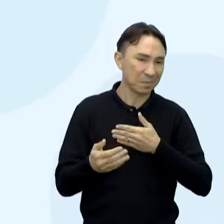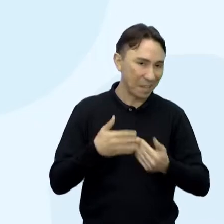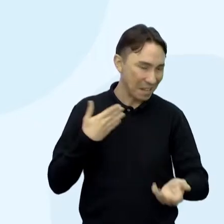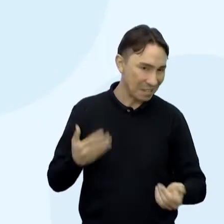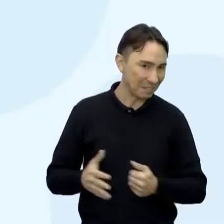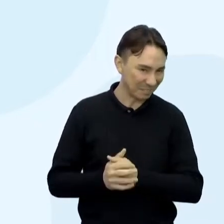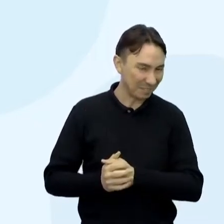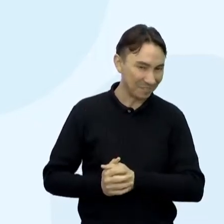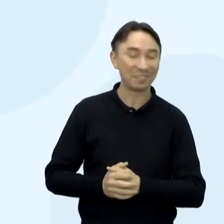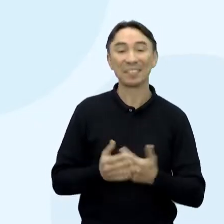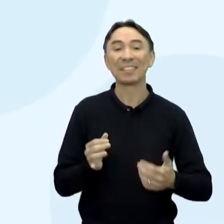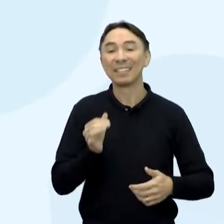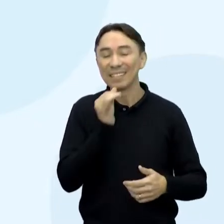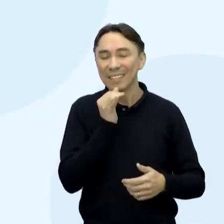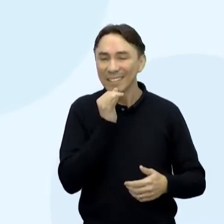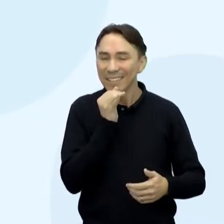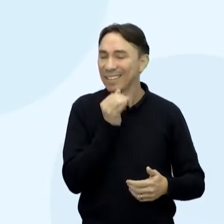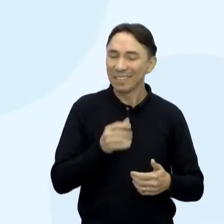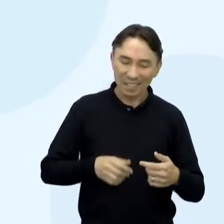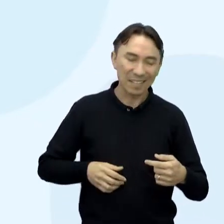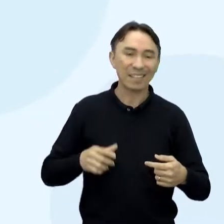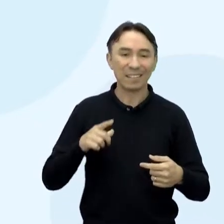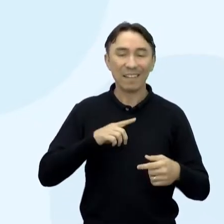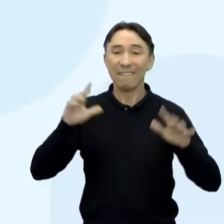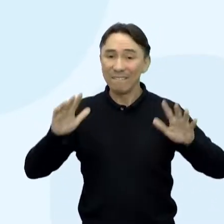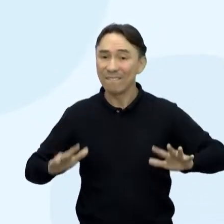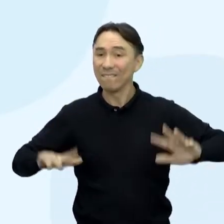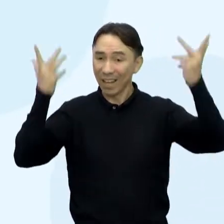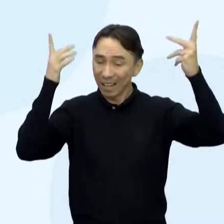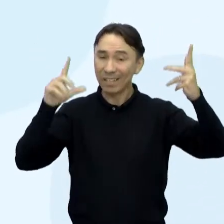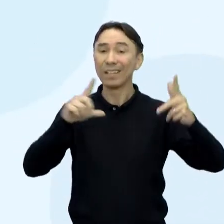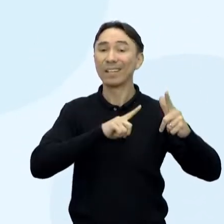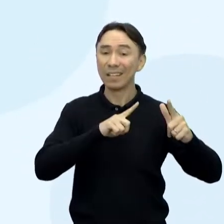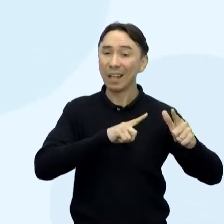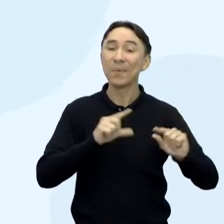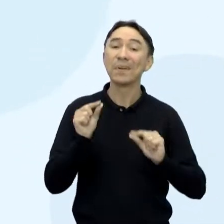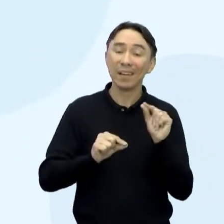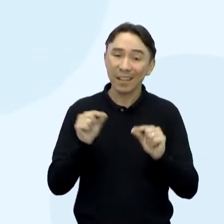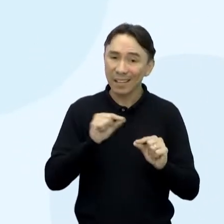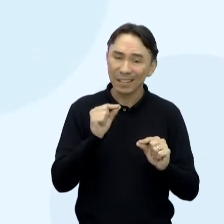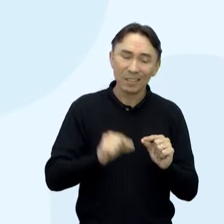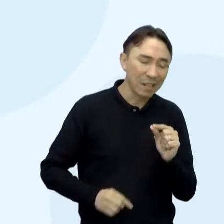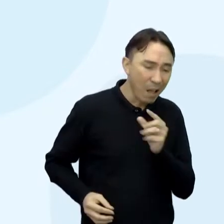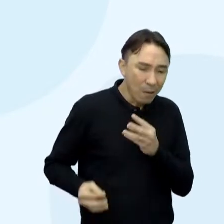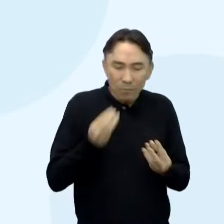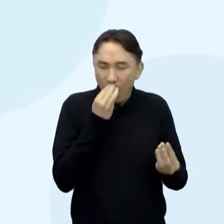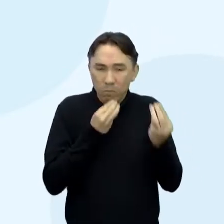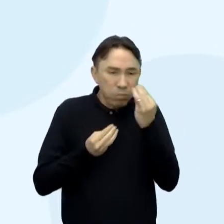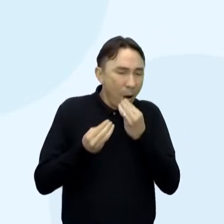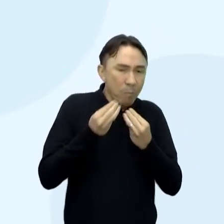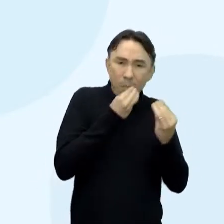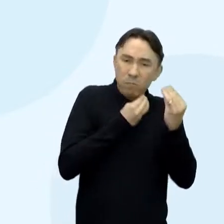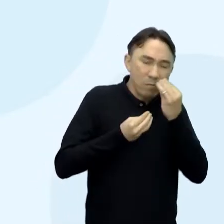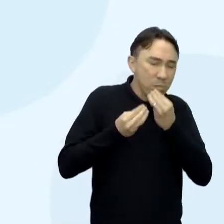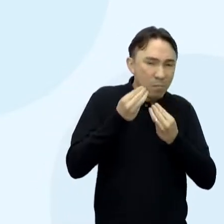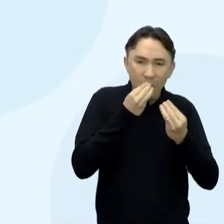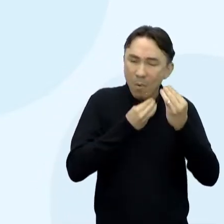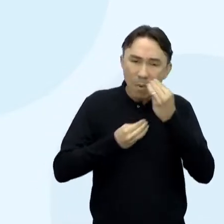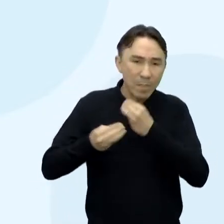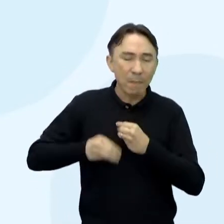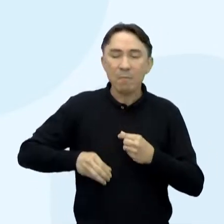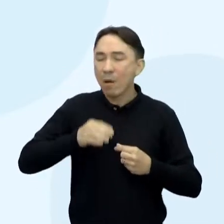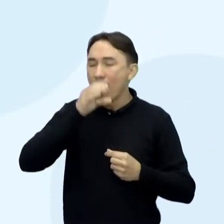As pessoas comem mais do que o normal. As pessoas bebem mais do